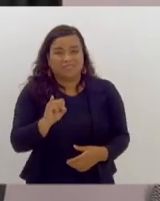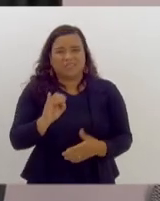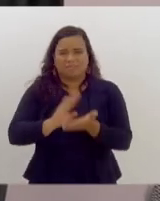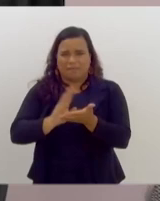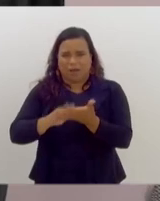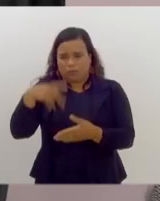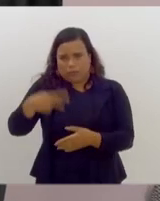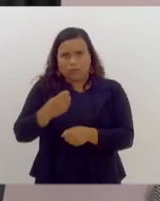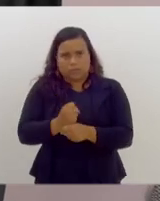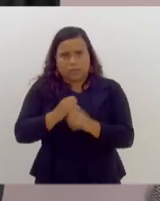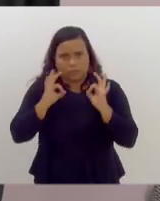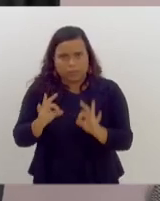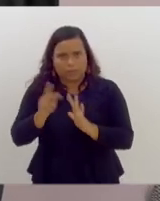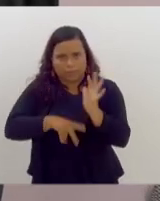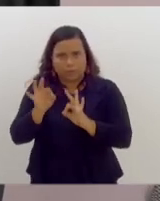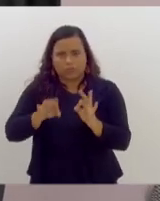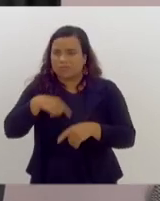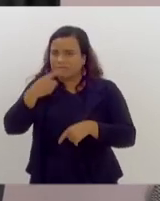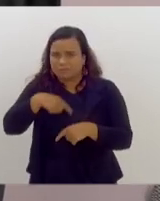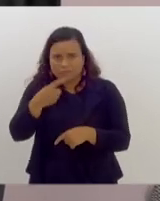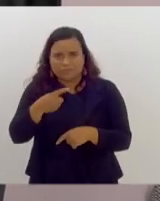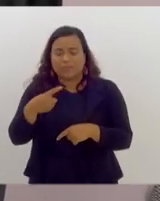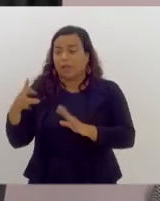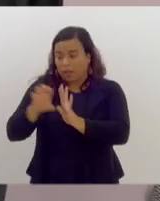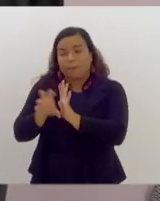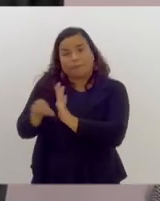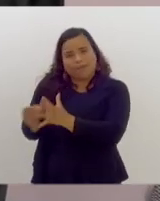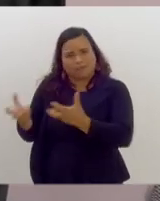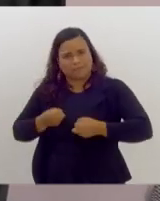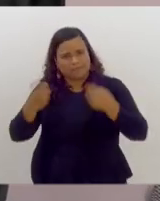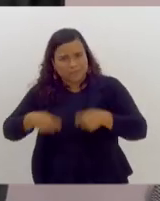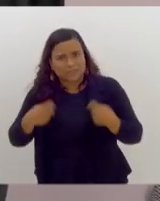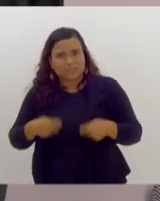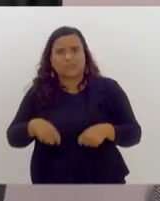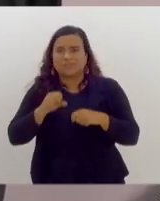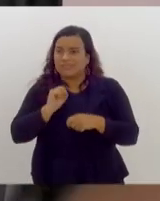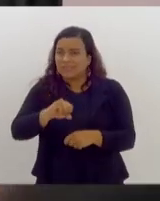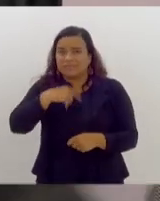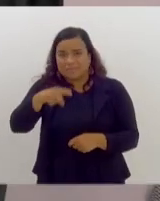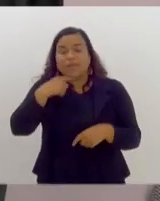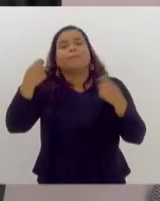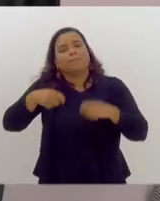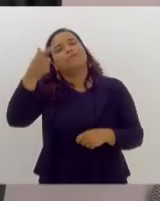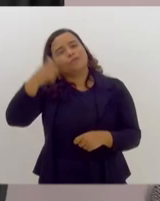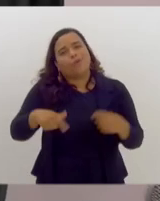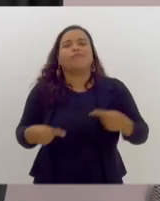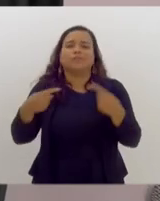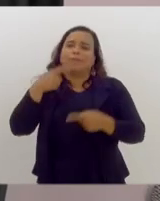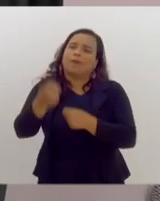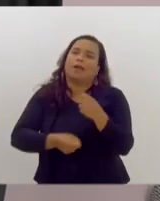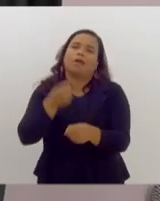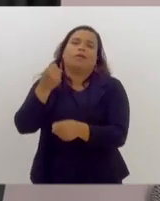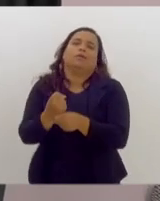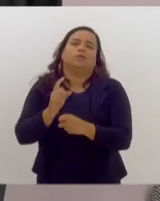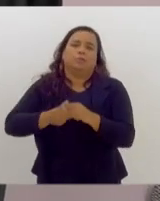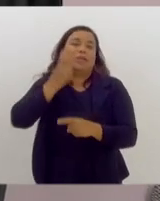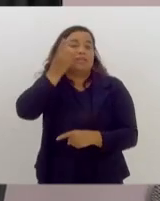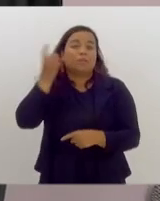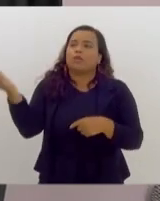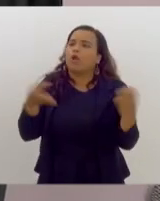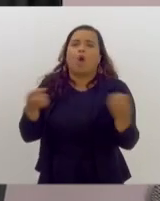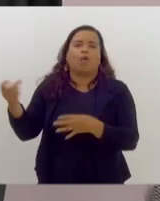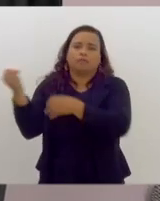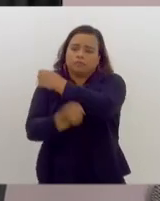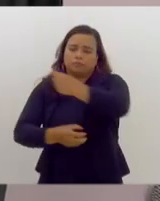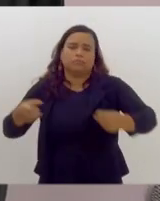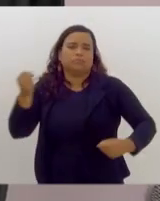ano, pelo menos para receber emendas, a gente vai ter que reiniciar o debate no ano que vem, porque serão novos deputados